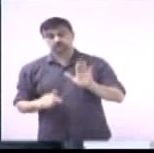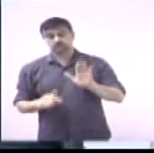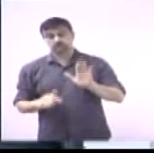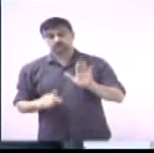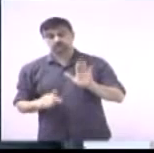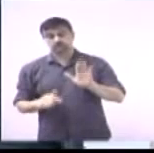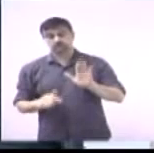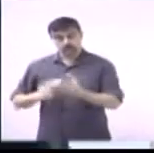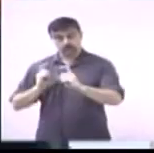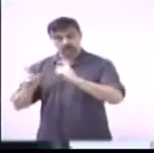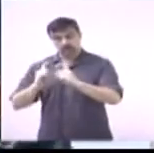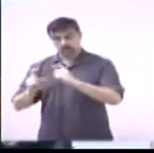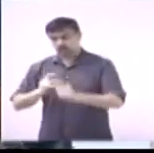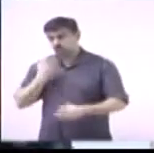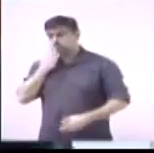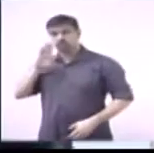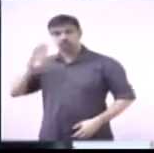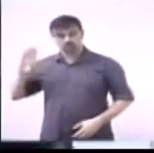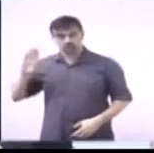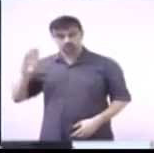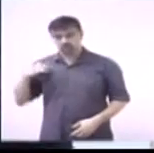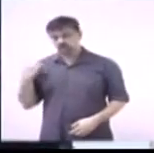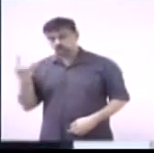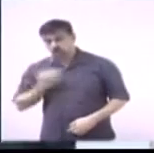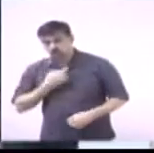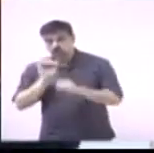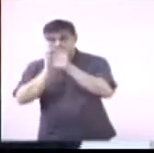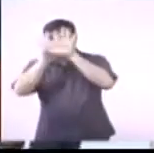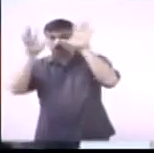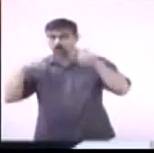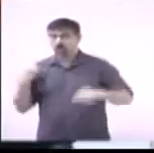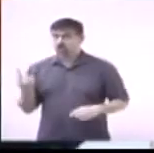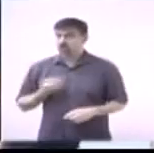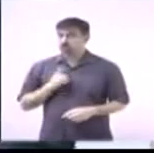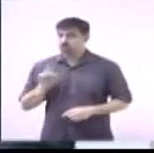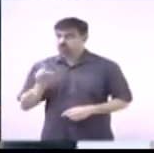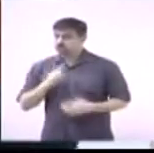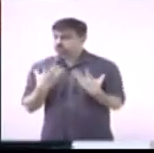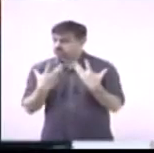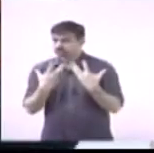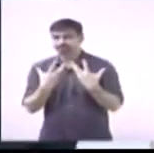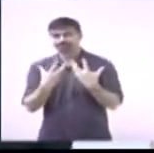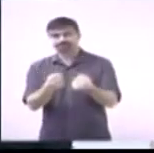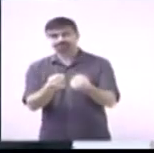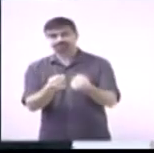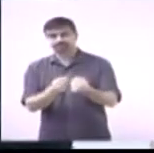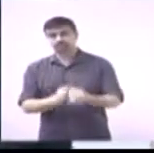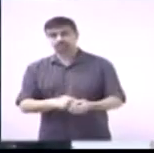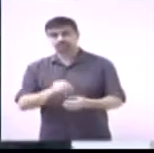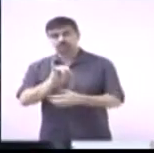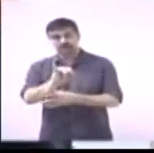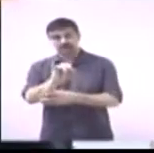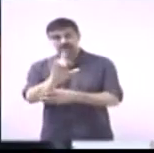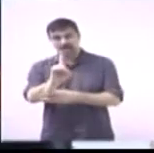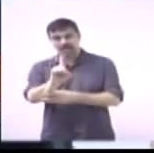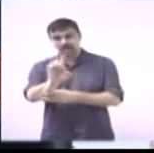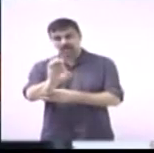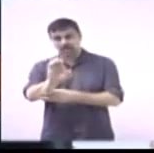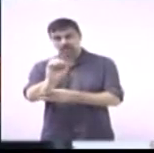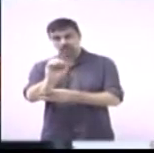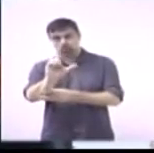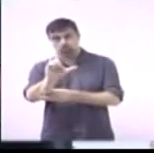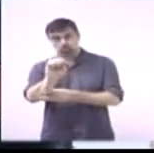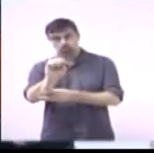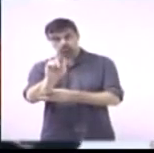na reunião que tivemos, claramente nós não somos favoráveis à ideologia de gênero.